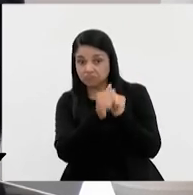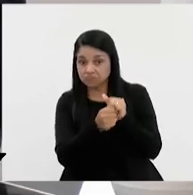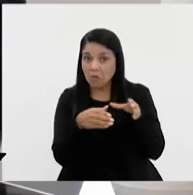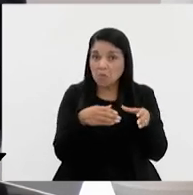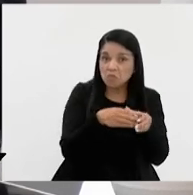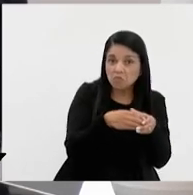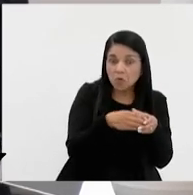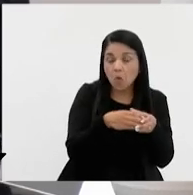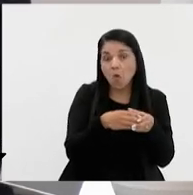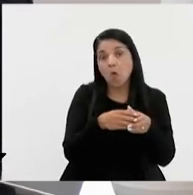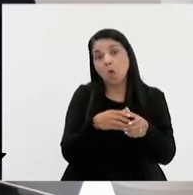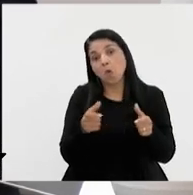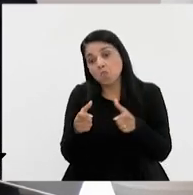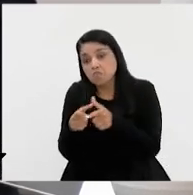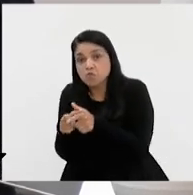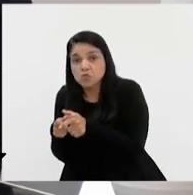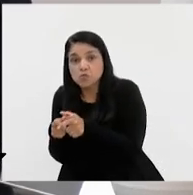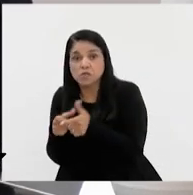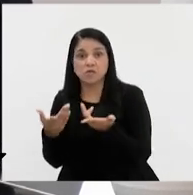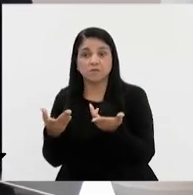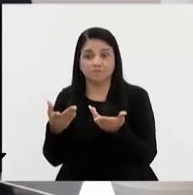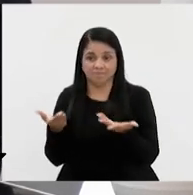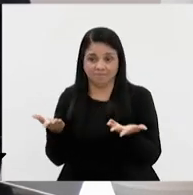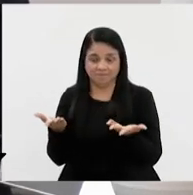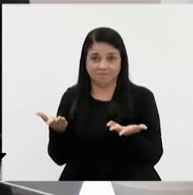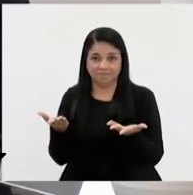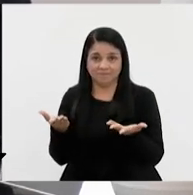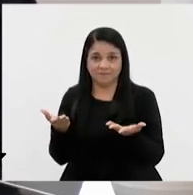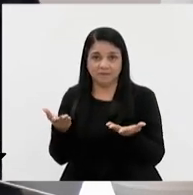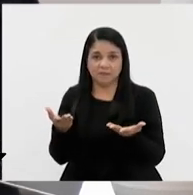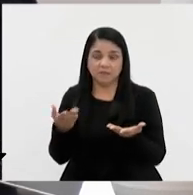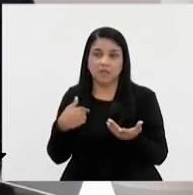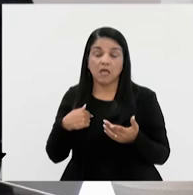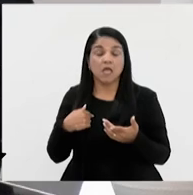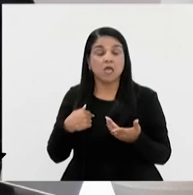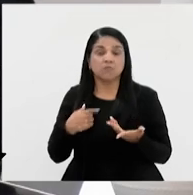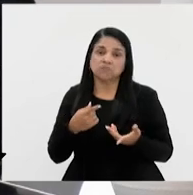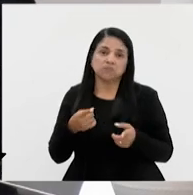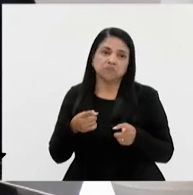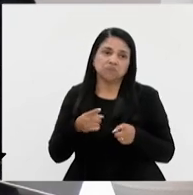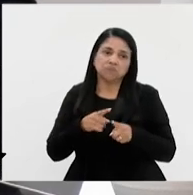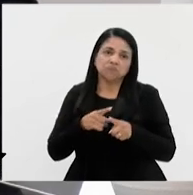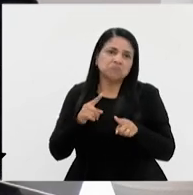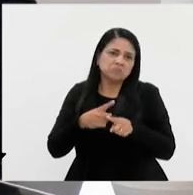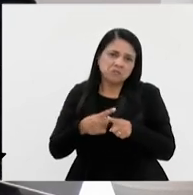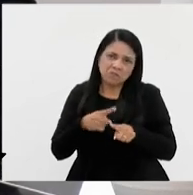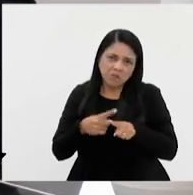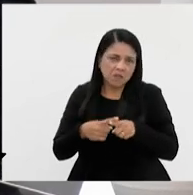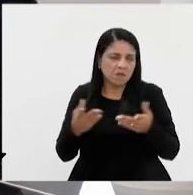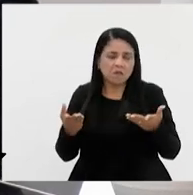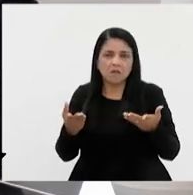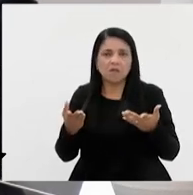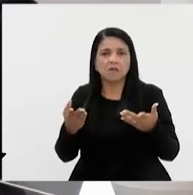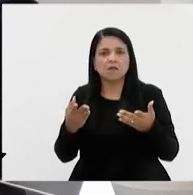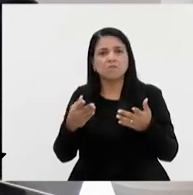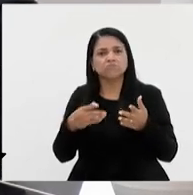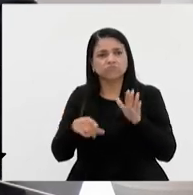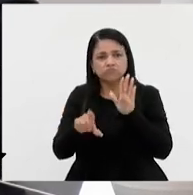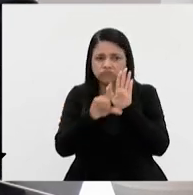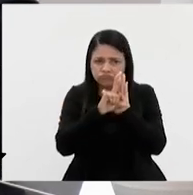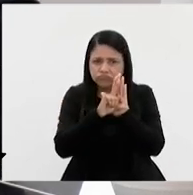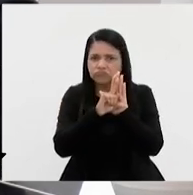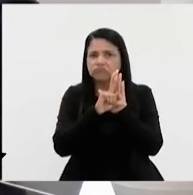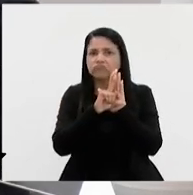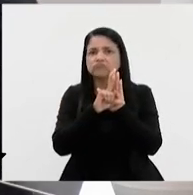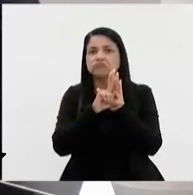minoria de militância. Não descarto também a hipótese de a gente avançar para um dispositivo na lei nesse sentido.